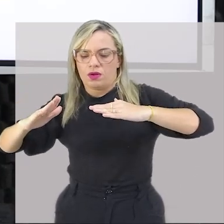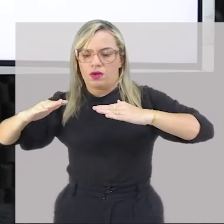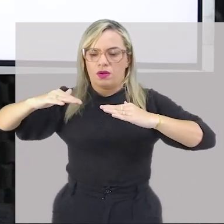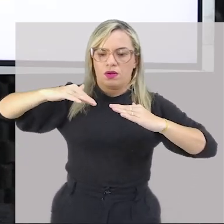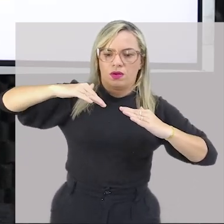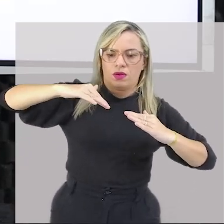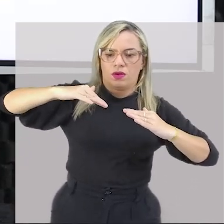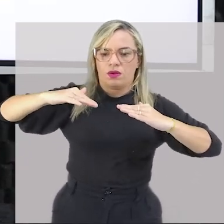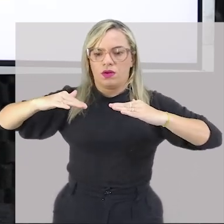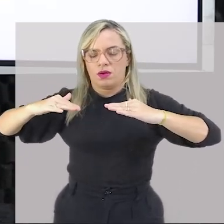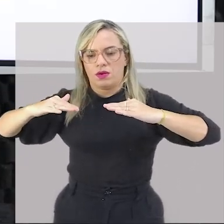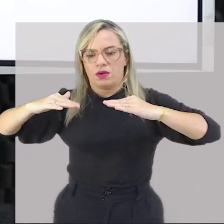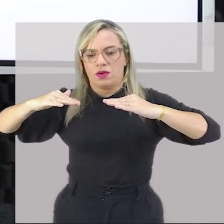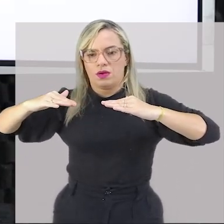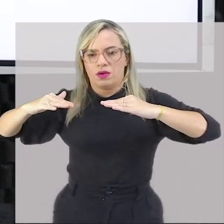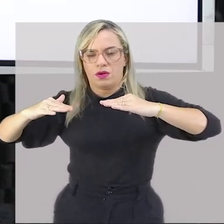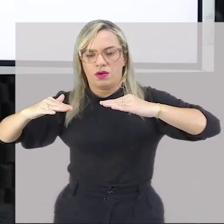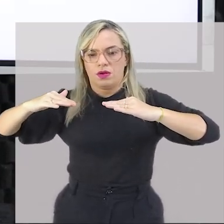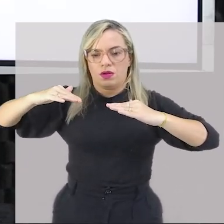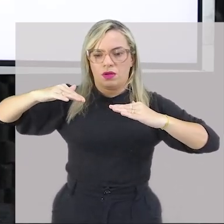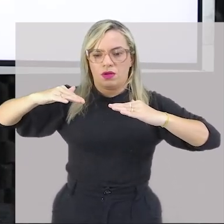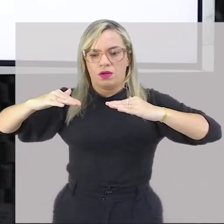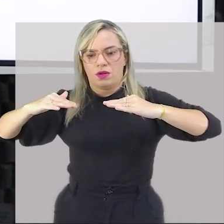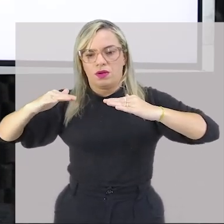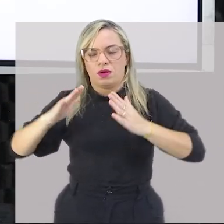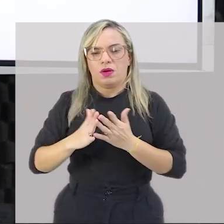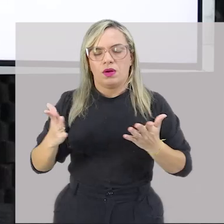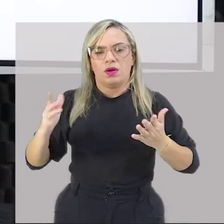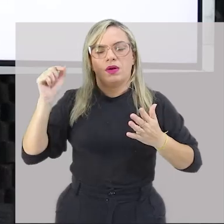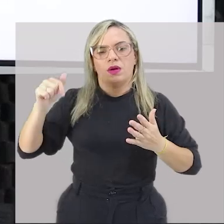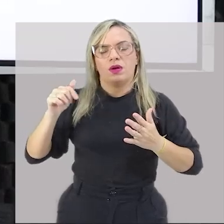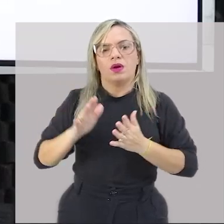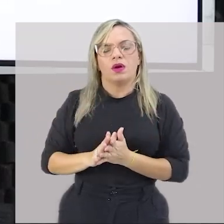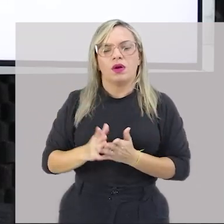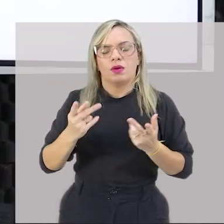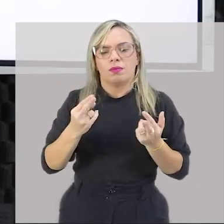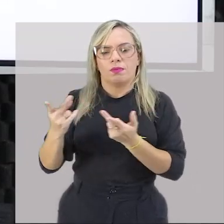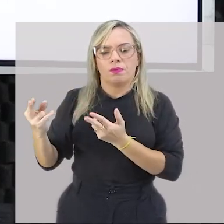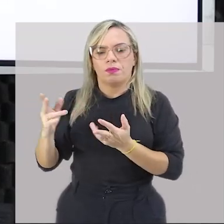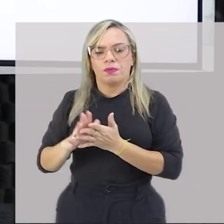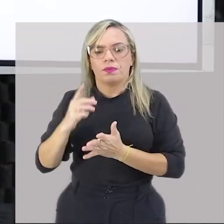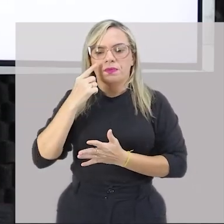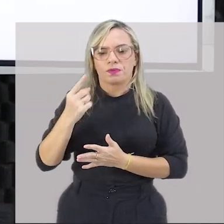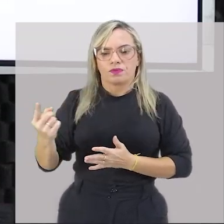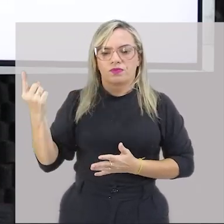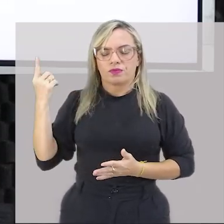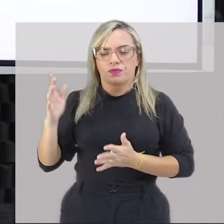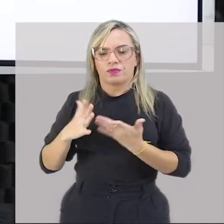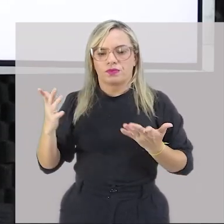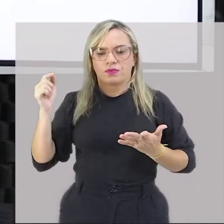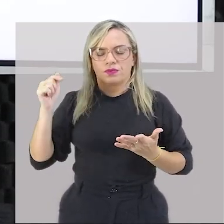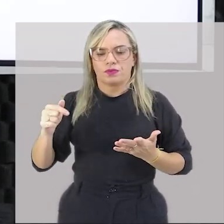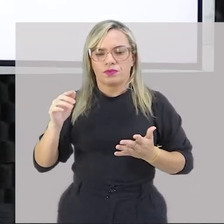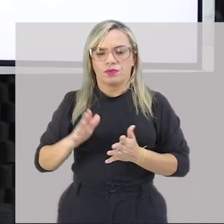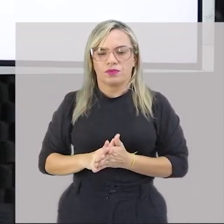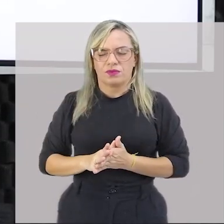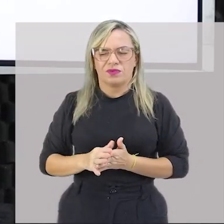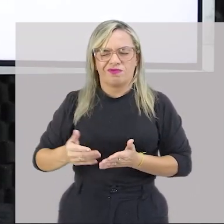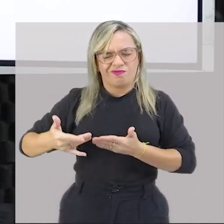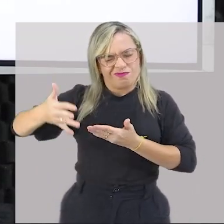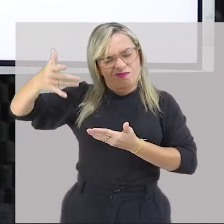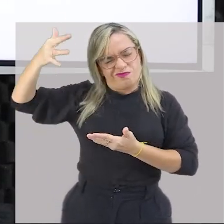braços iguais. Olha, se esses braços eles são iguais, essa balança é uma balança